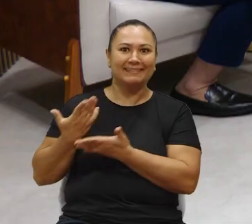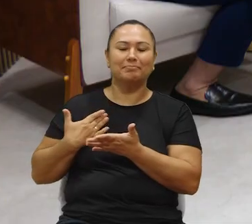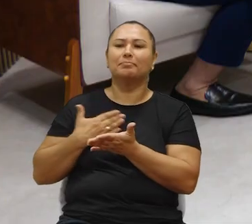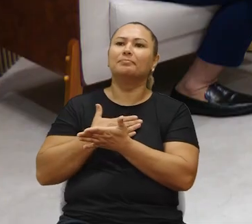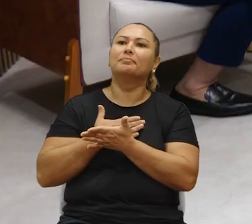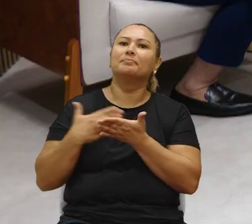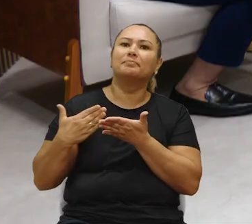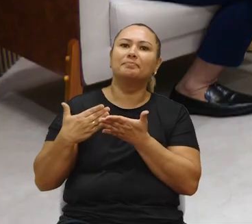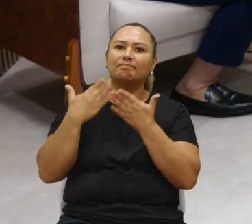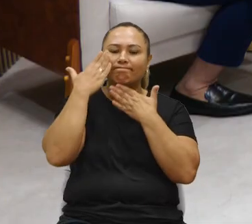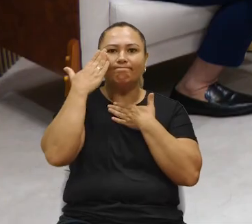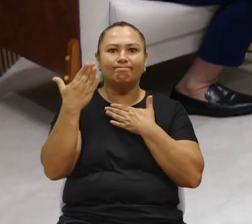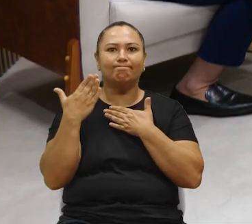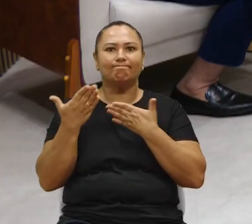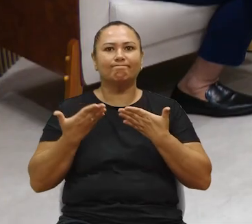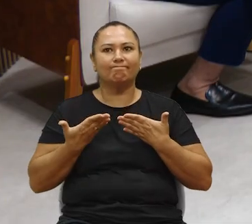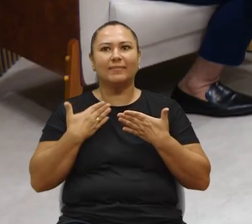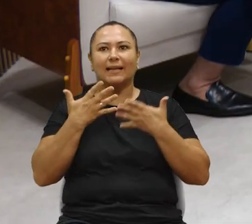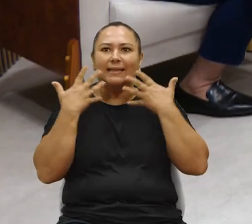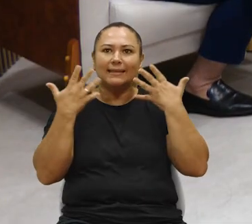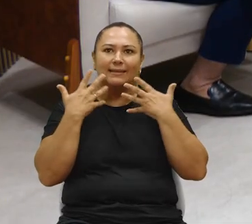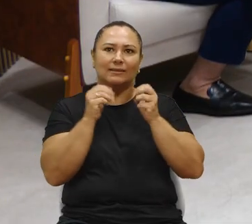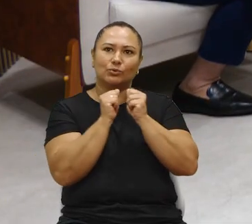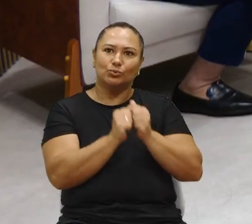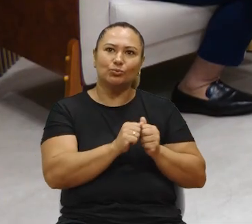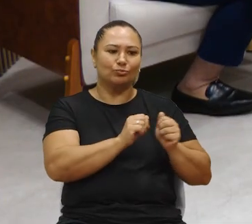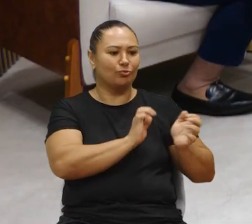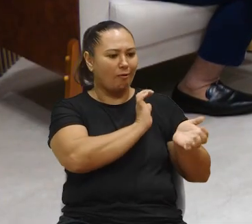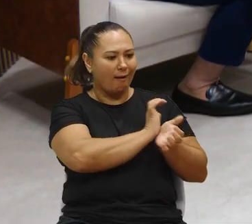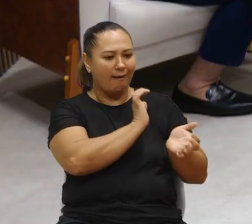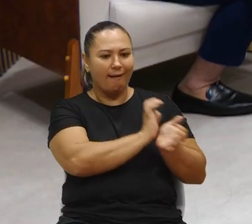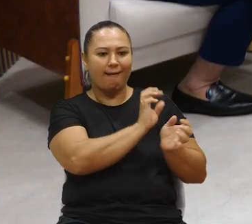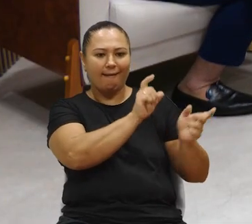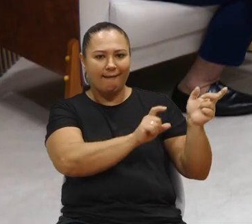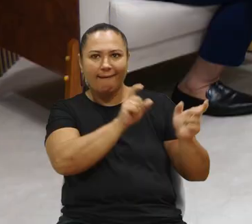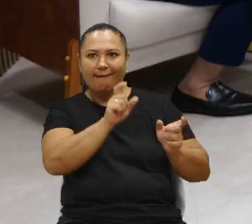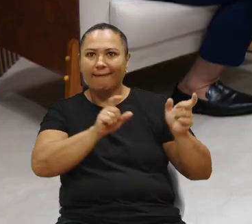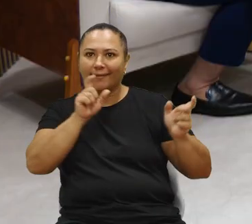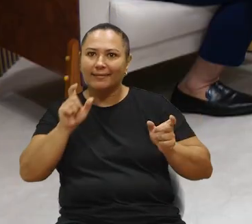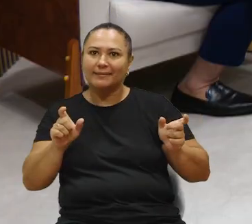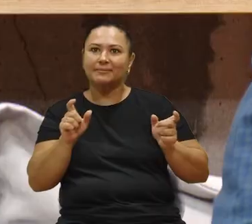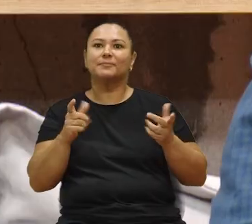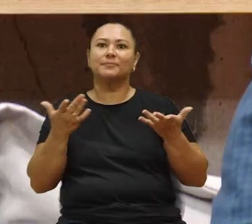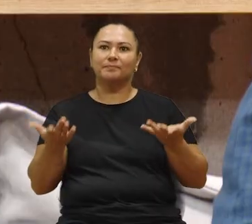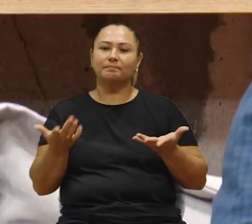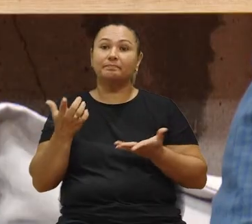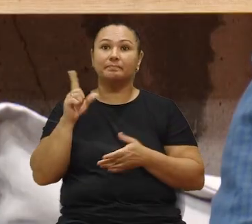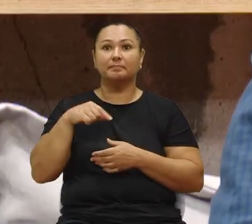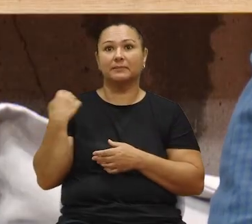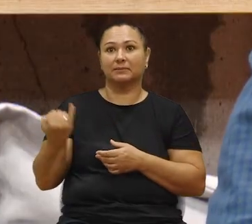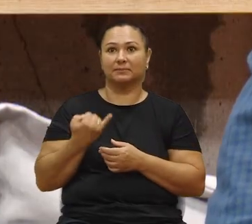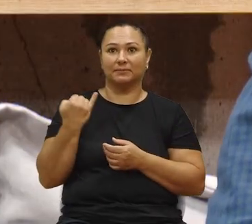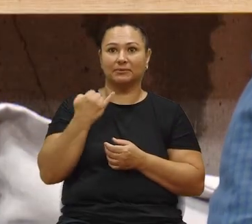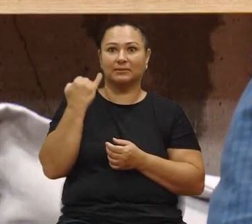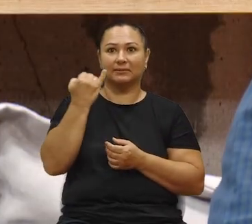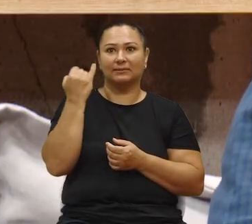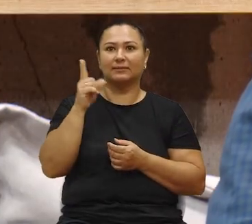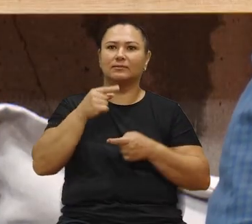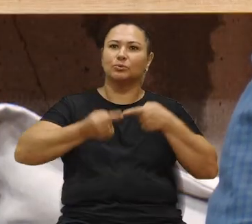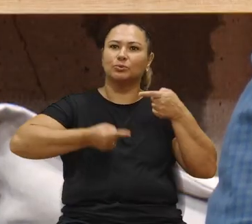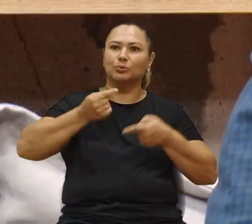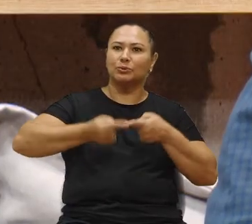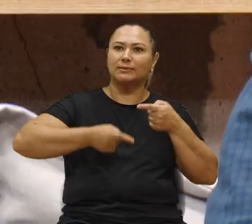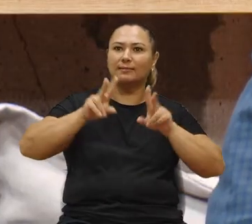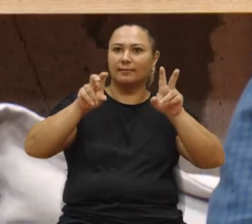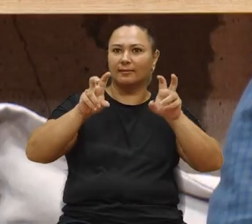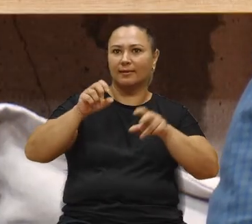Bom, primeiro agradecer o convite, né? Uma alegria estar aqui com a Silvana, com o Gil, né? Com o Vitor, né? Dizer que eu acho muito